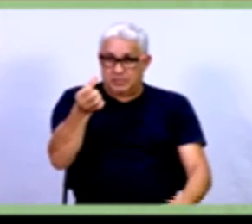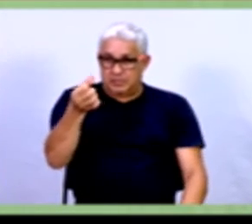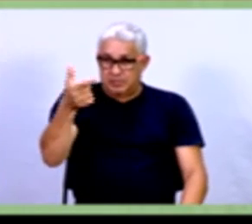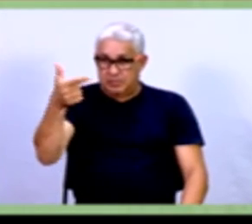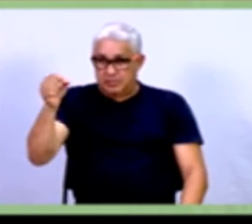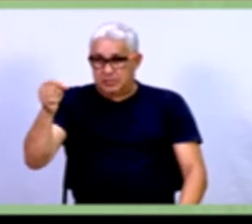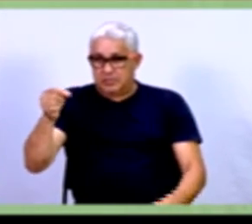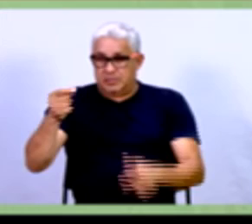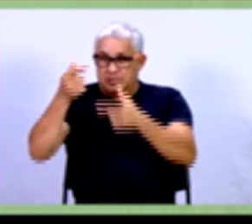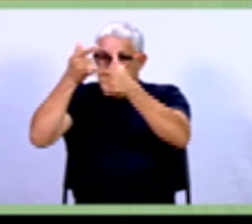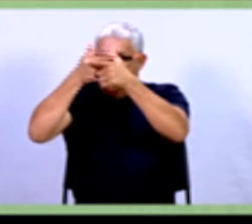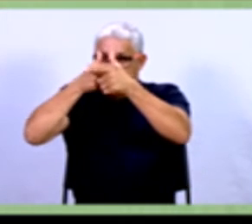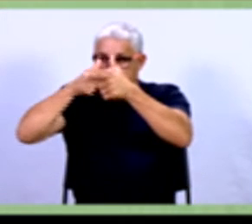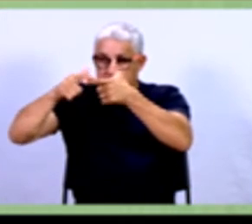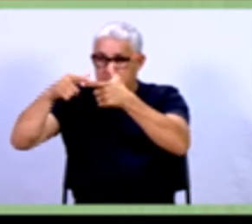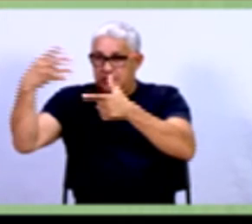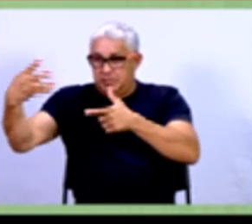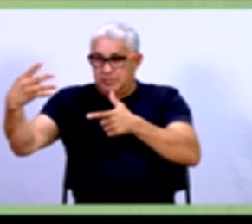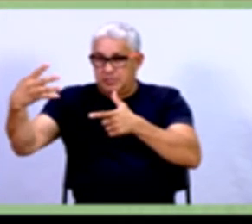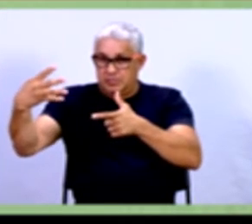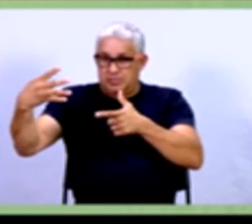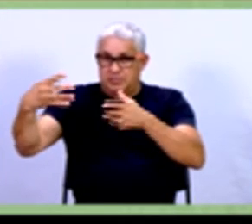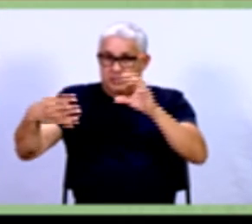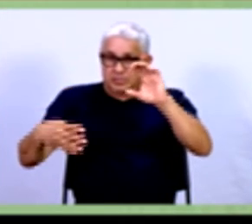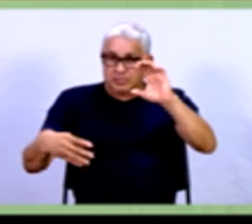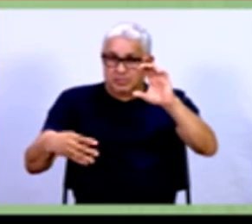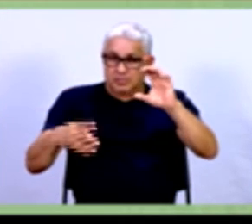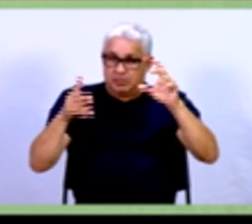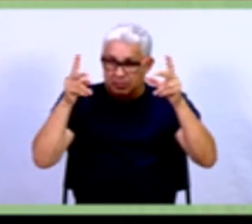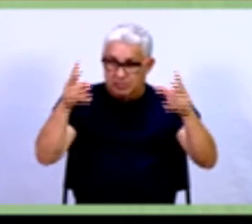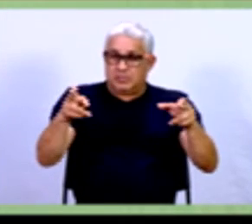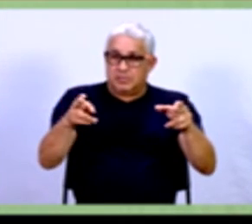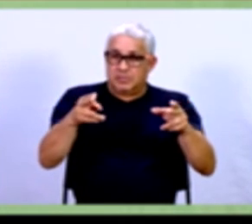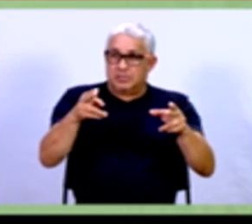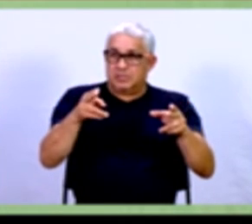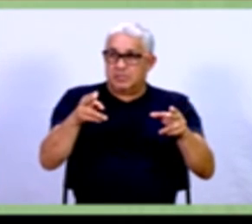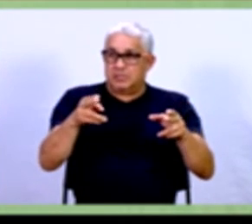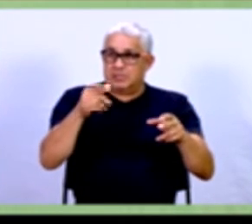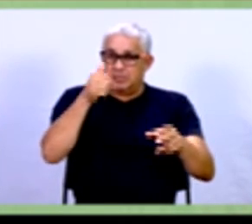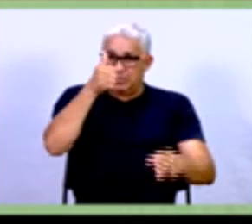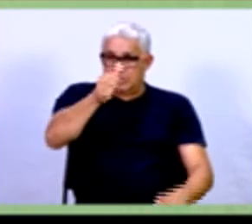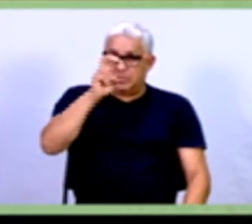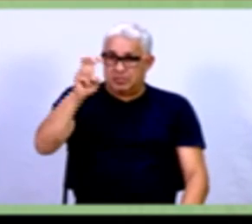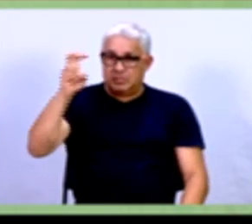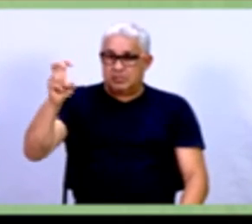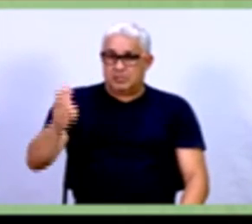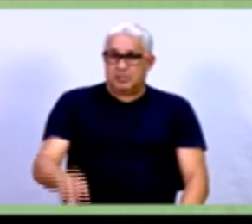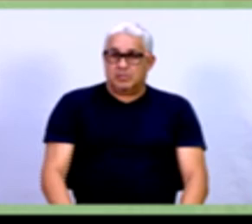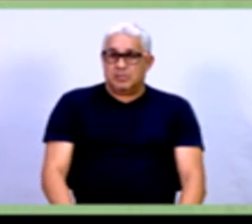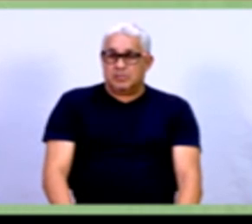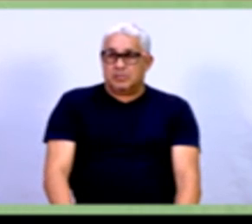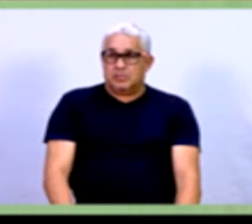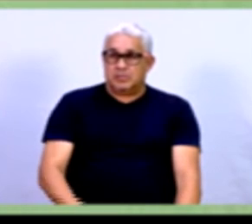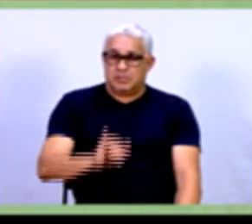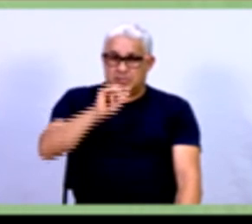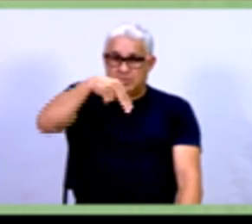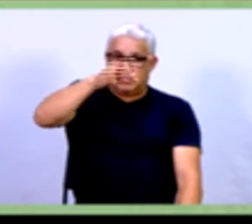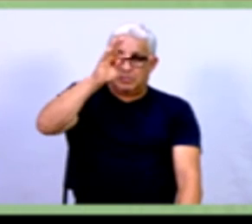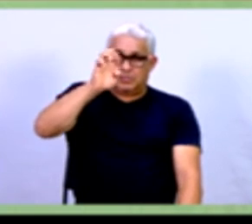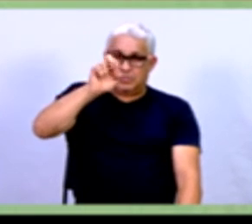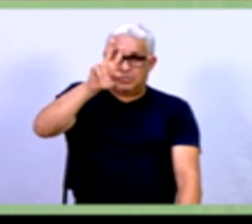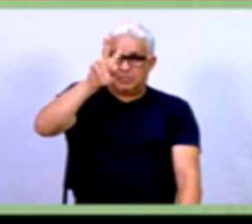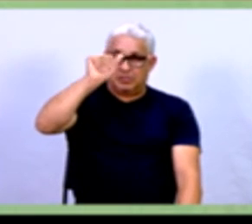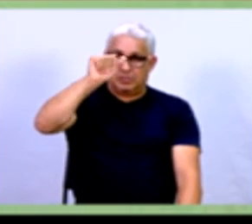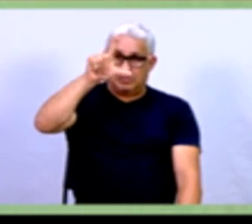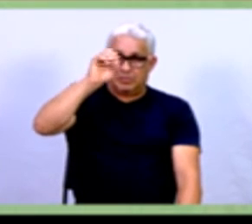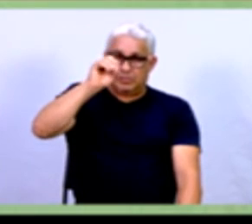por 4, C igual a 155. Então, a nossa amplitude do intervalo de classes é igual